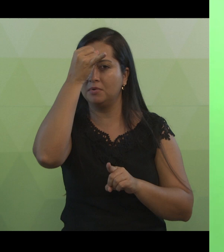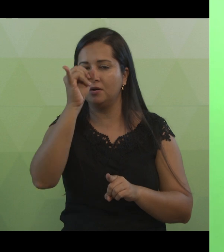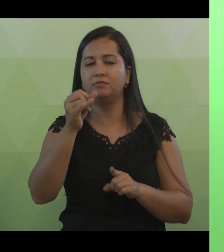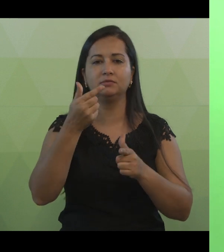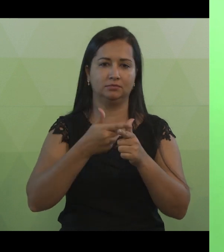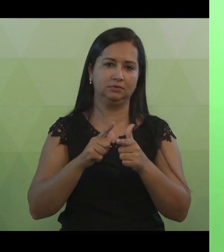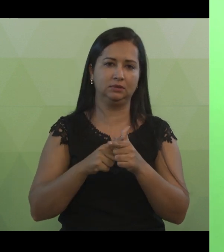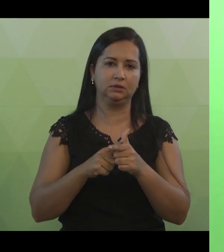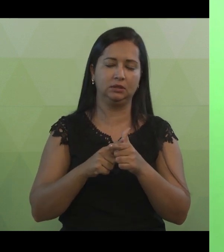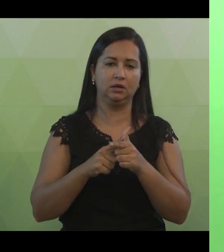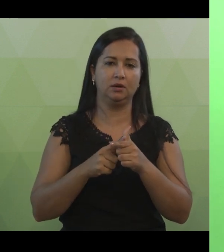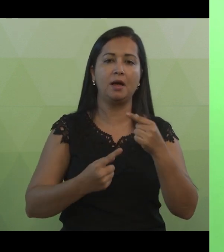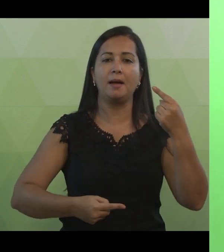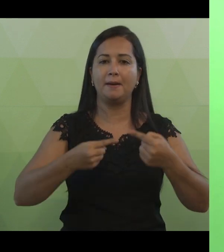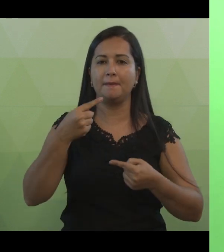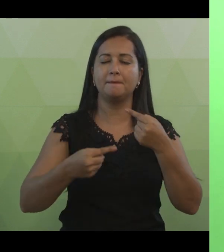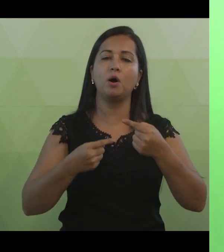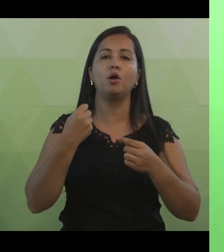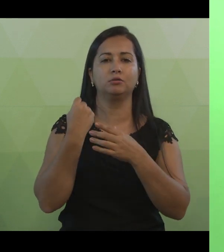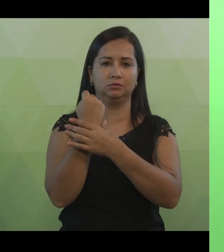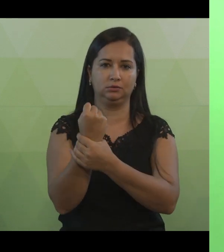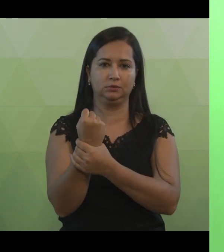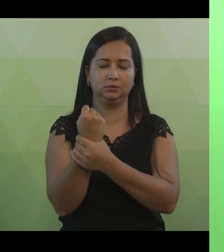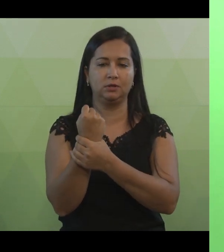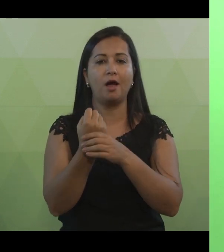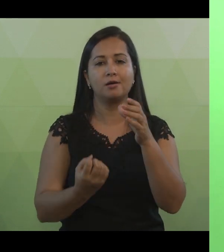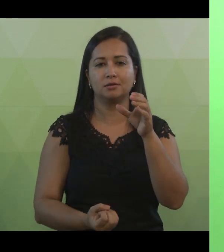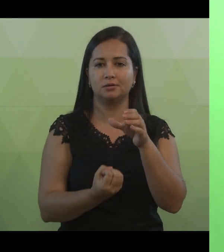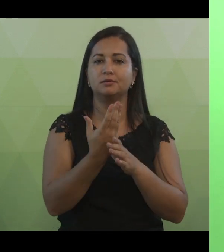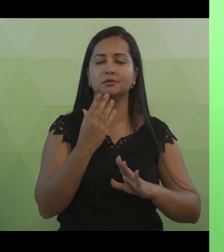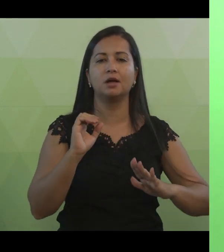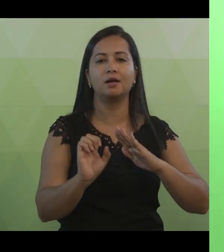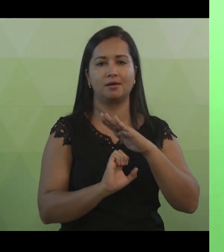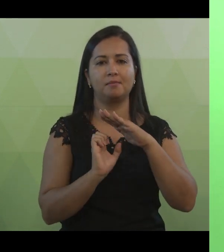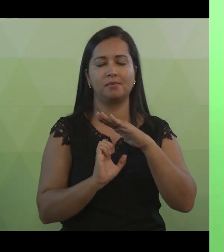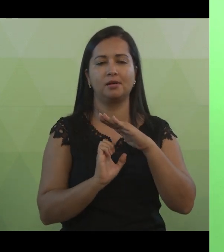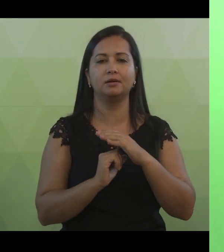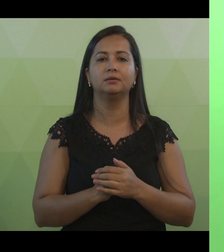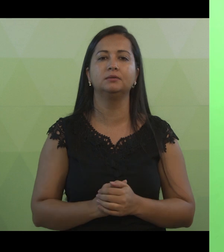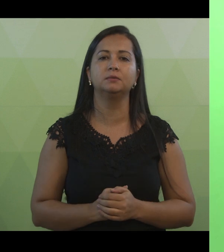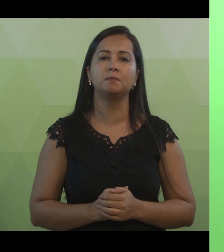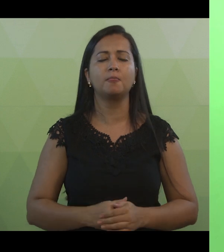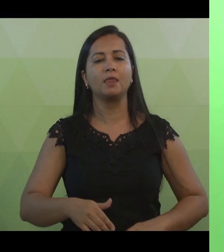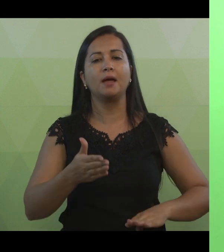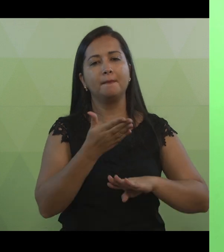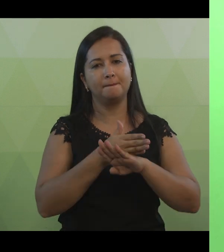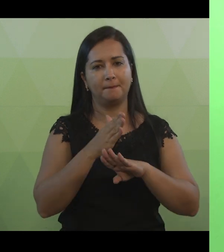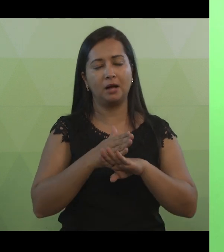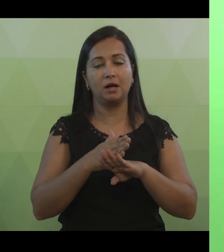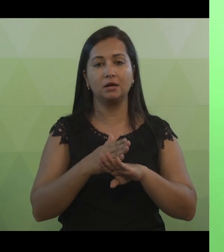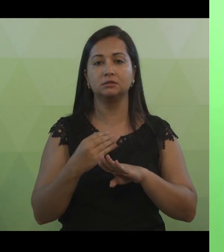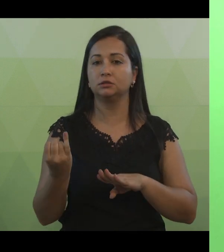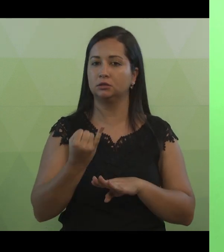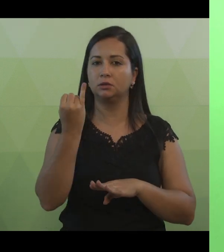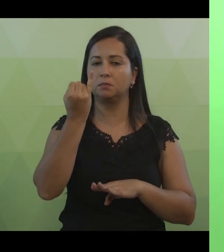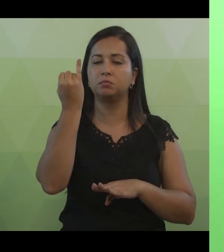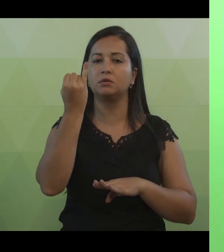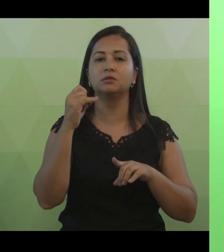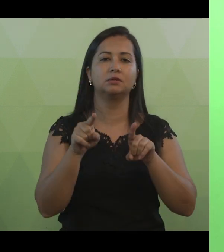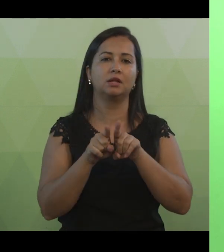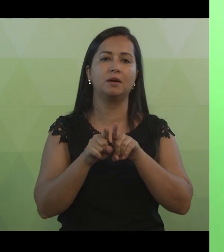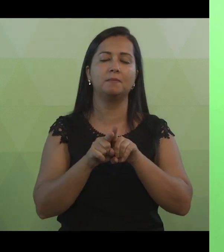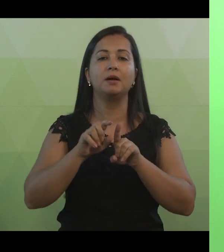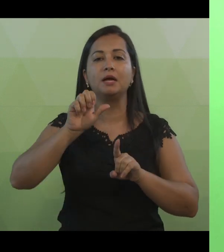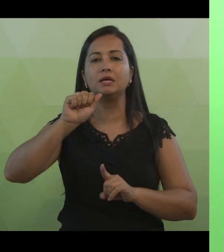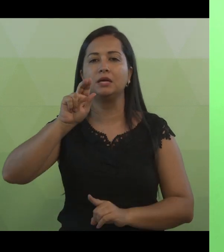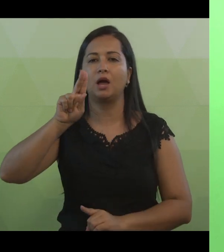da informação, a ser implantada numa empresa, as boas práticas de desenvolvimento e a parte